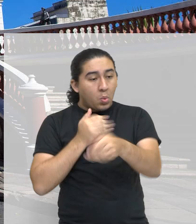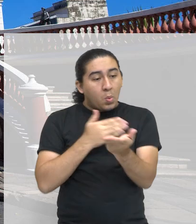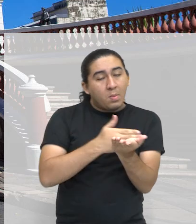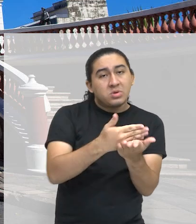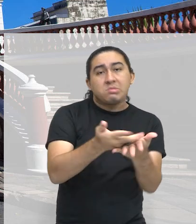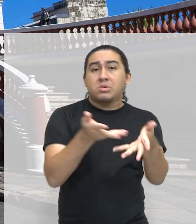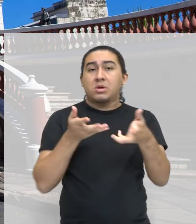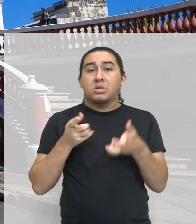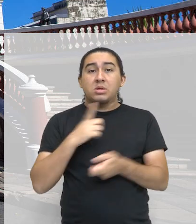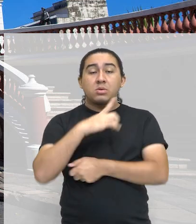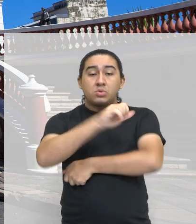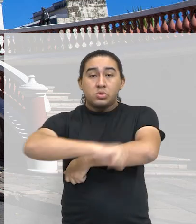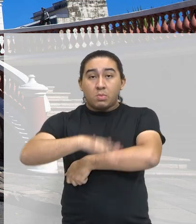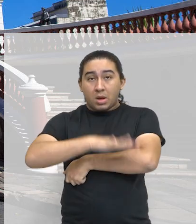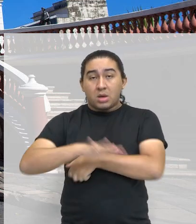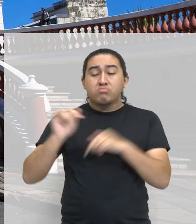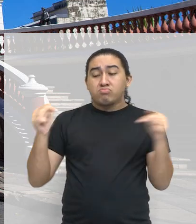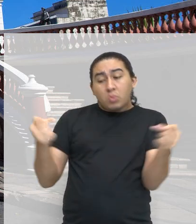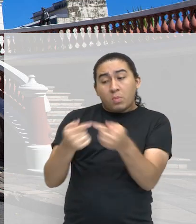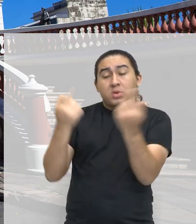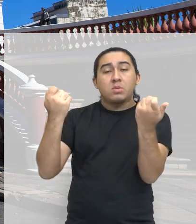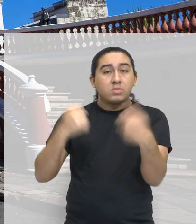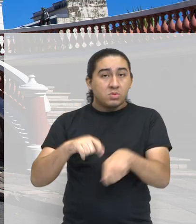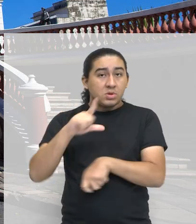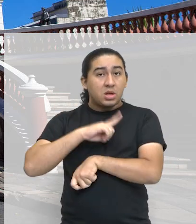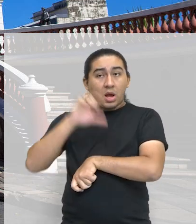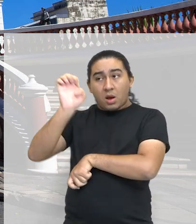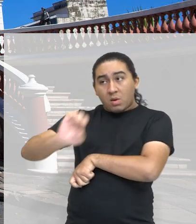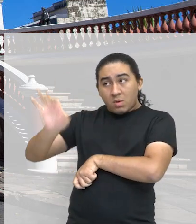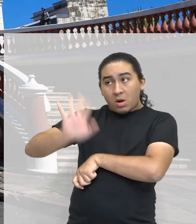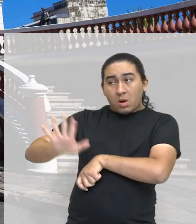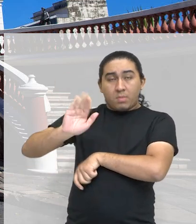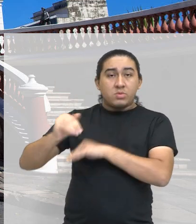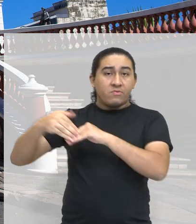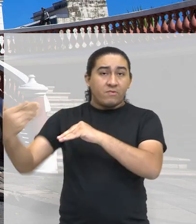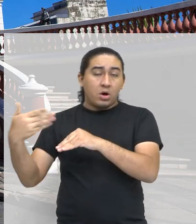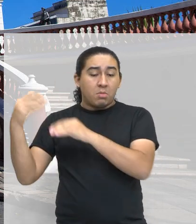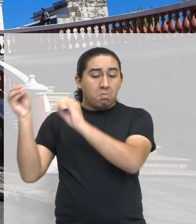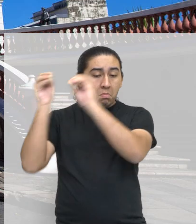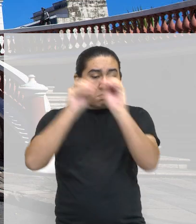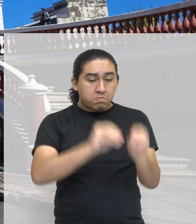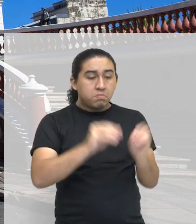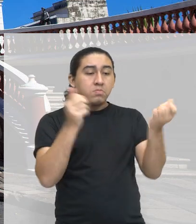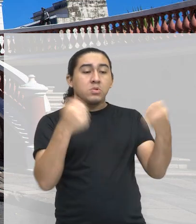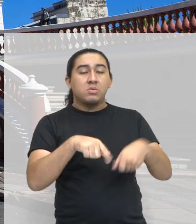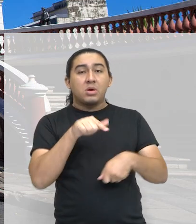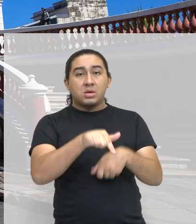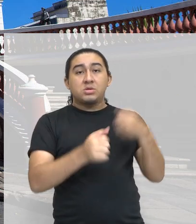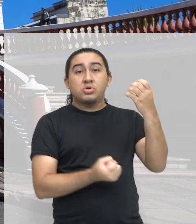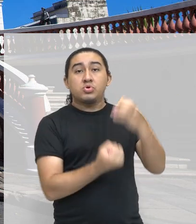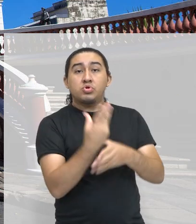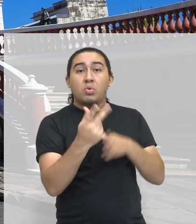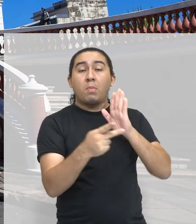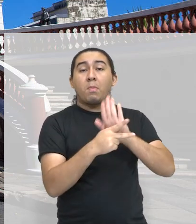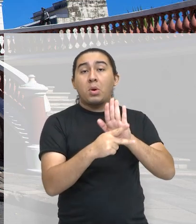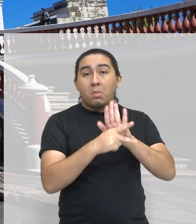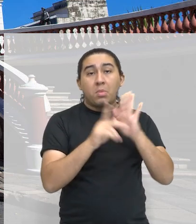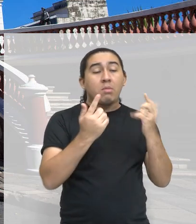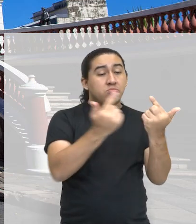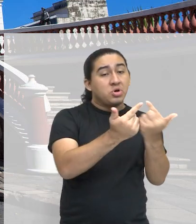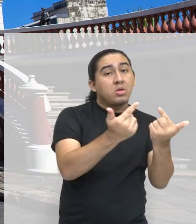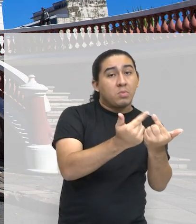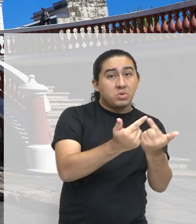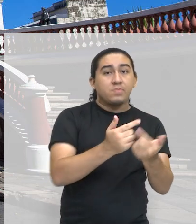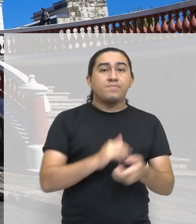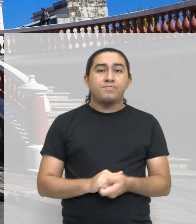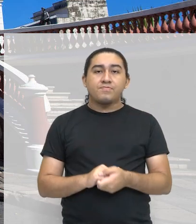o Amazonas. Eles queriam ter uma casa que pudesse receber esses espetáculos. Então, o Teatro Amazonas